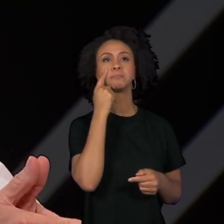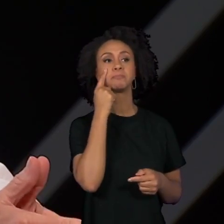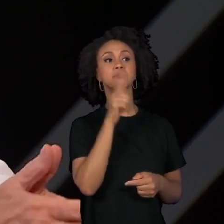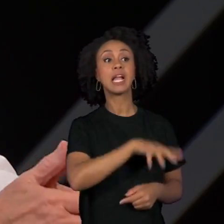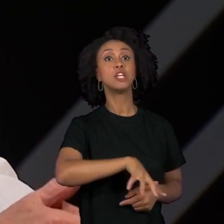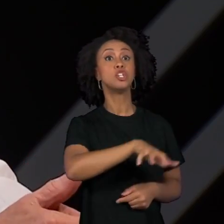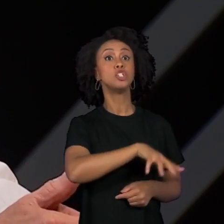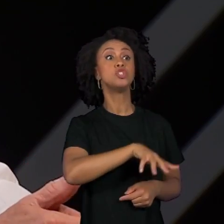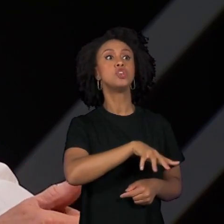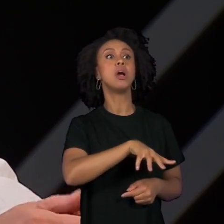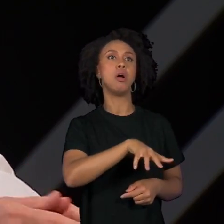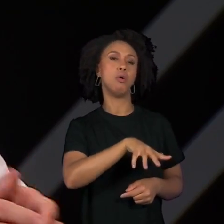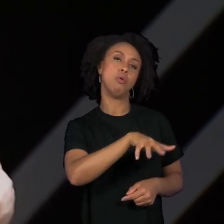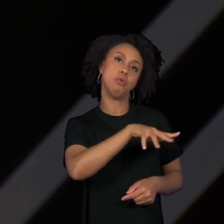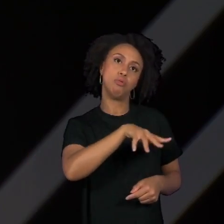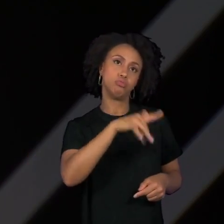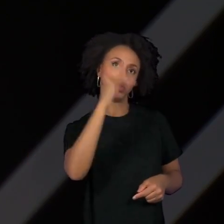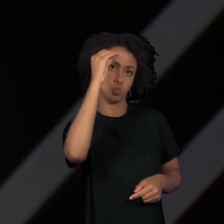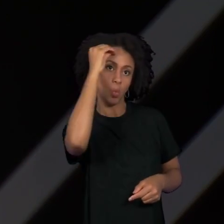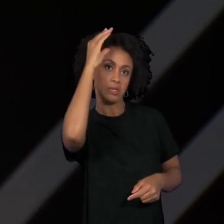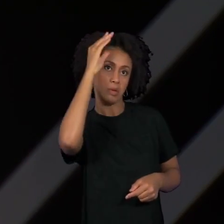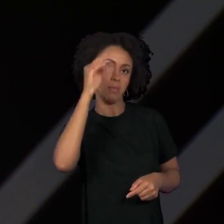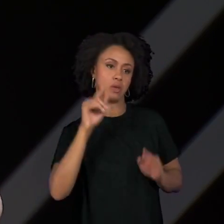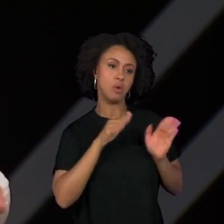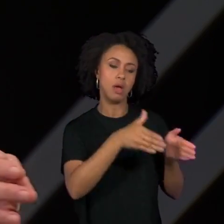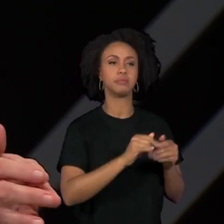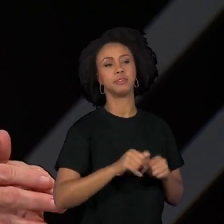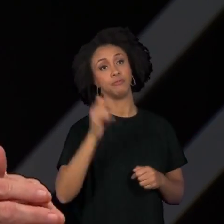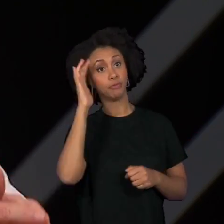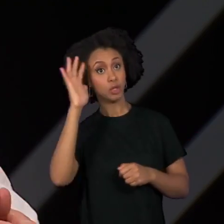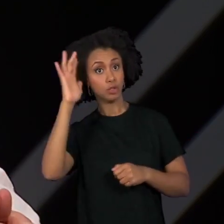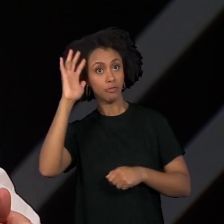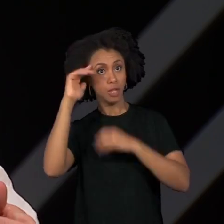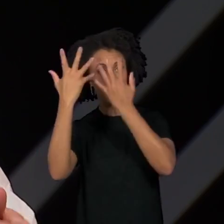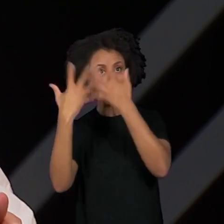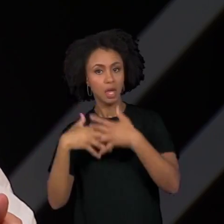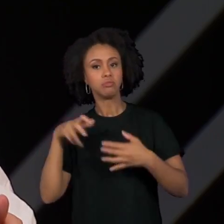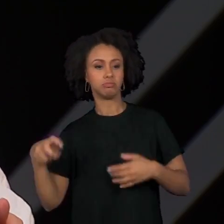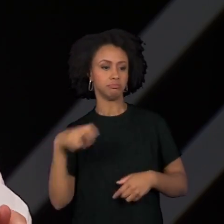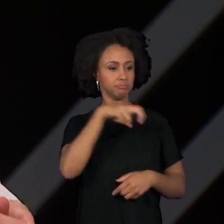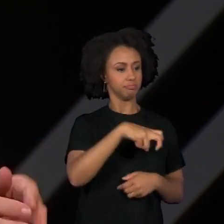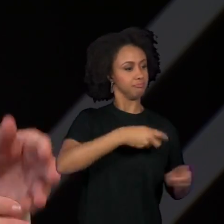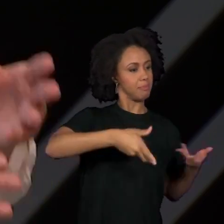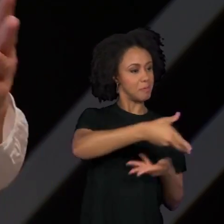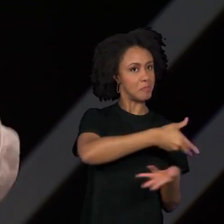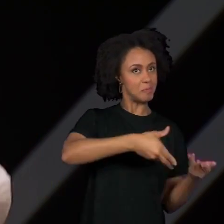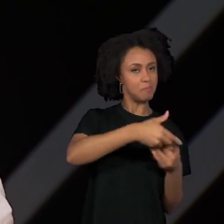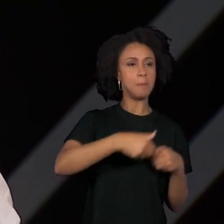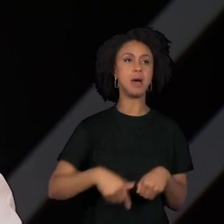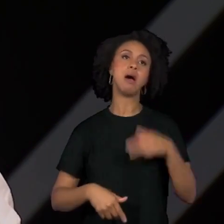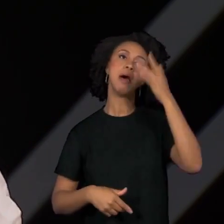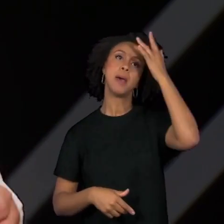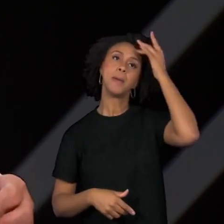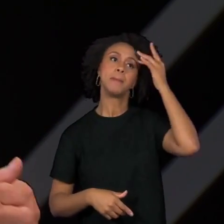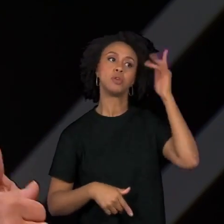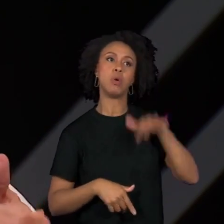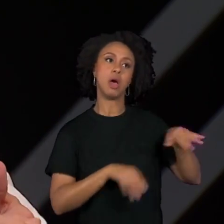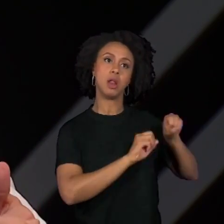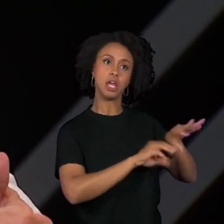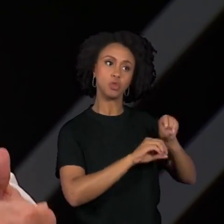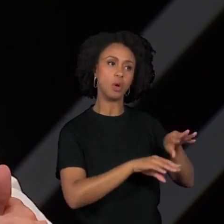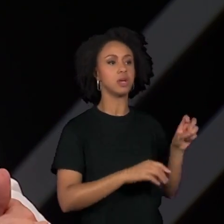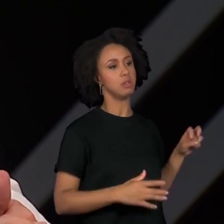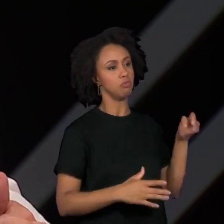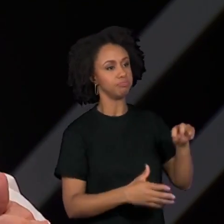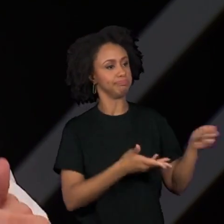daquela área de conhecimento, pessoas da filosofia para mediar o café filosófico, pessoas da educação para